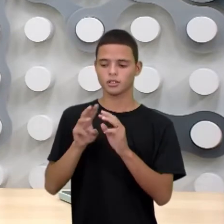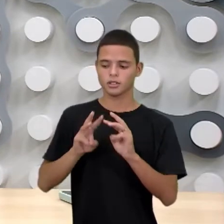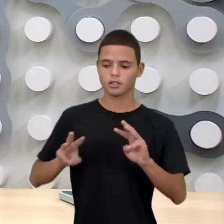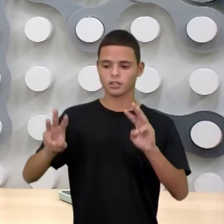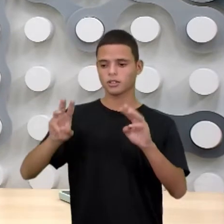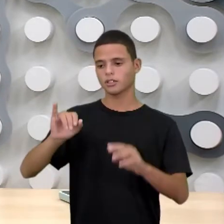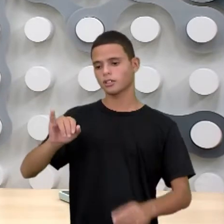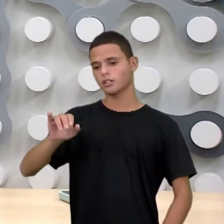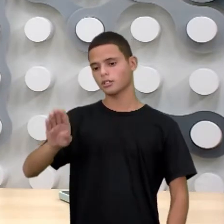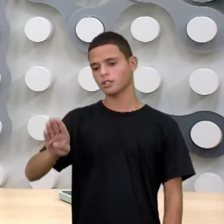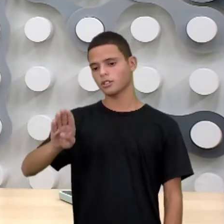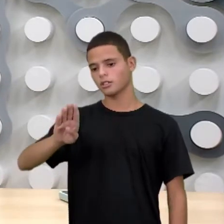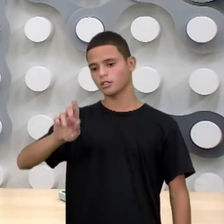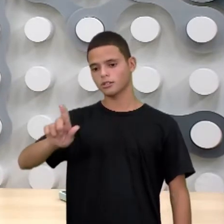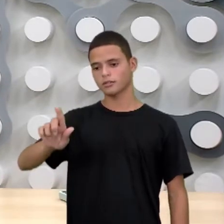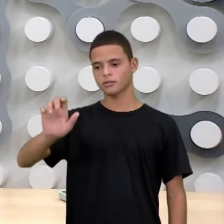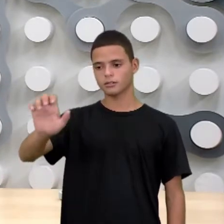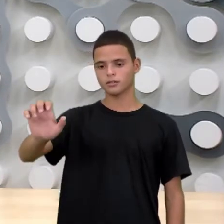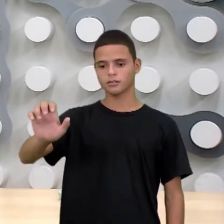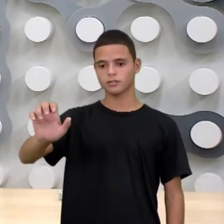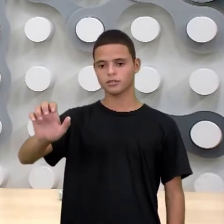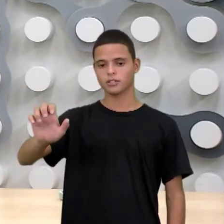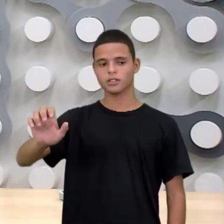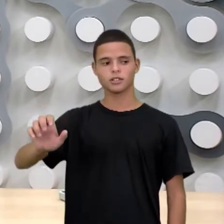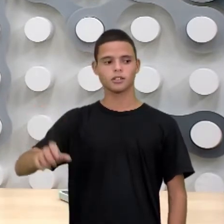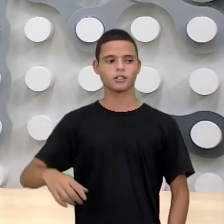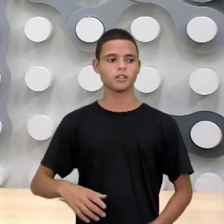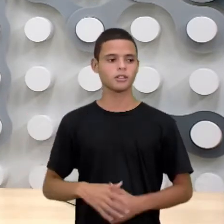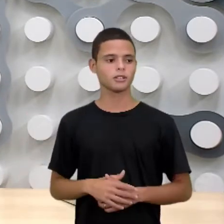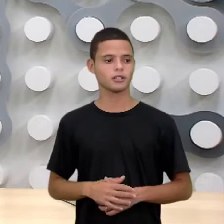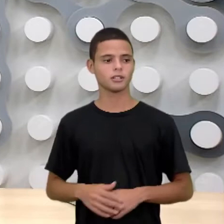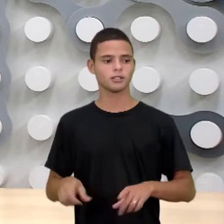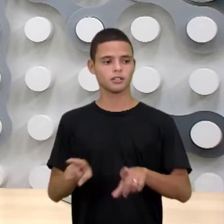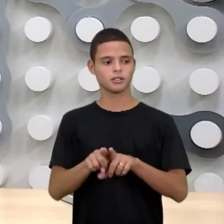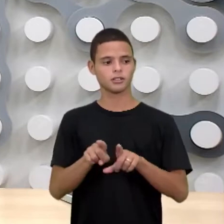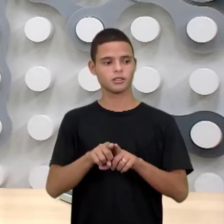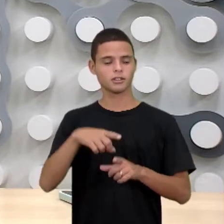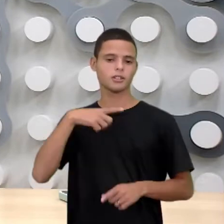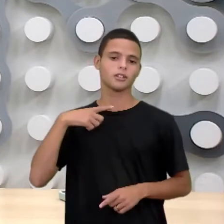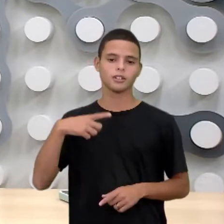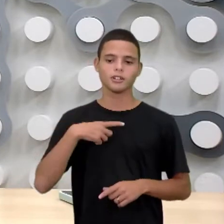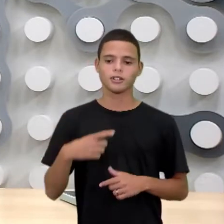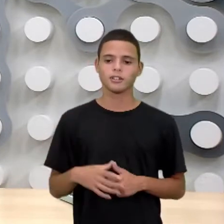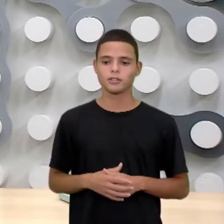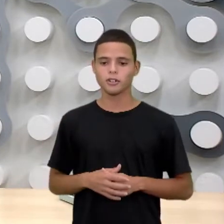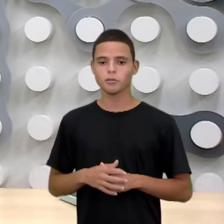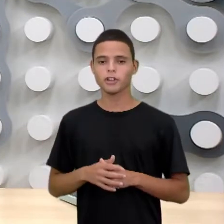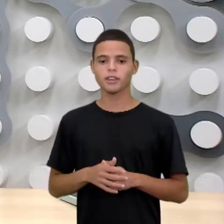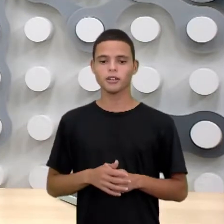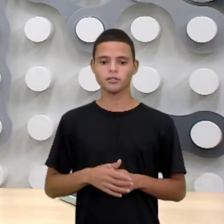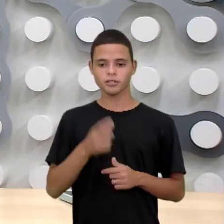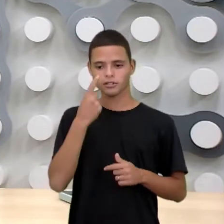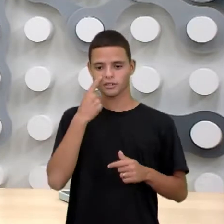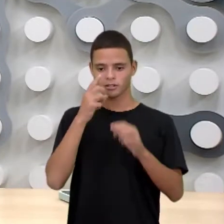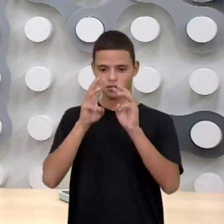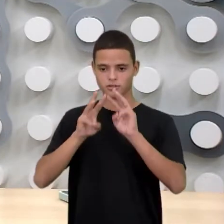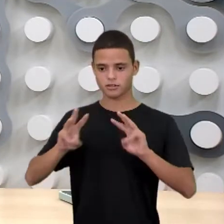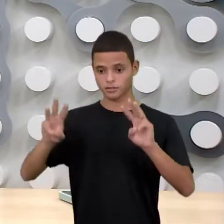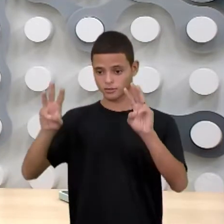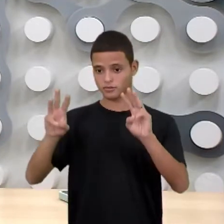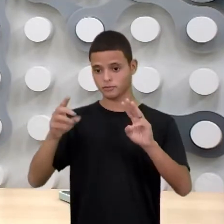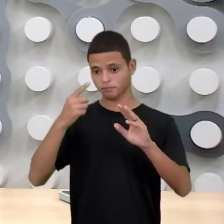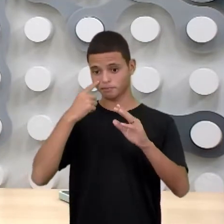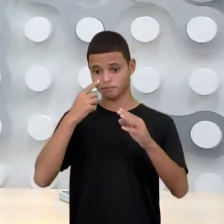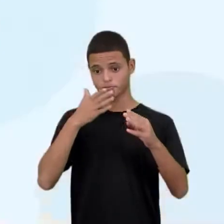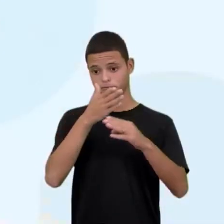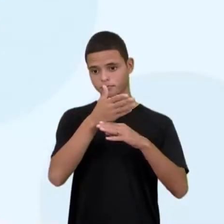várias informações a respeito disso aí. Tá certo, galera? Bom, vamos lá. Nós vamos ver aí um site, né? Antes, vamos entrar aí na